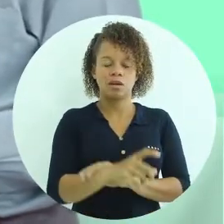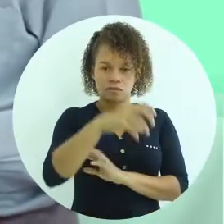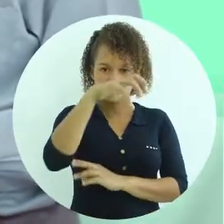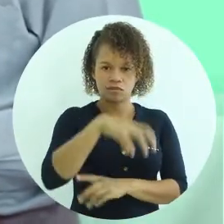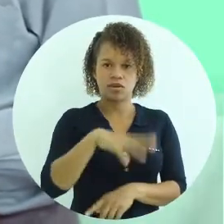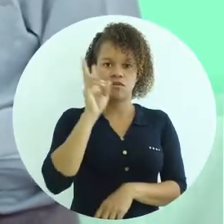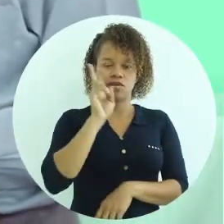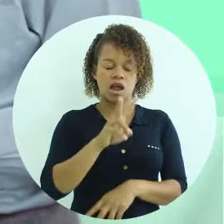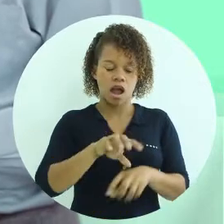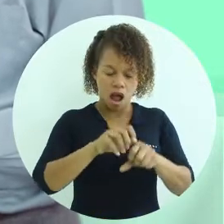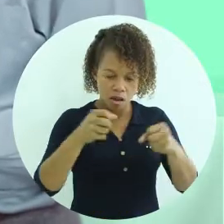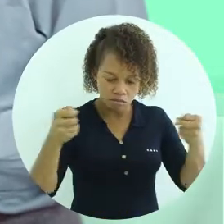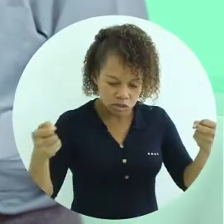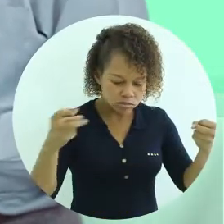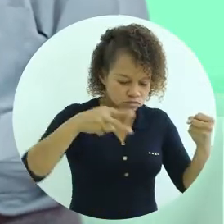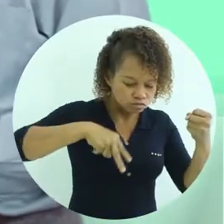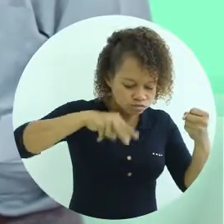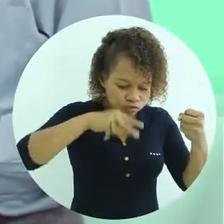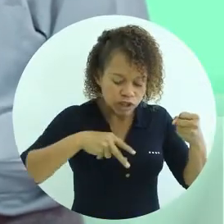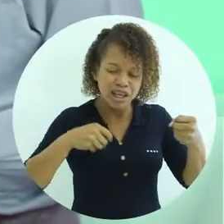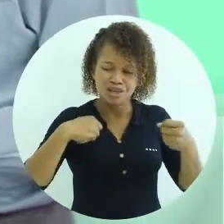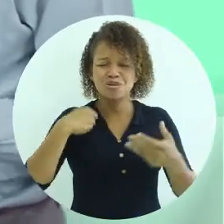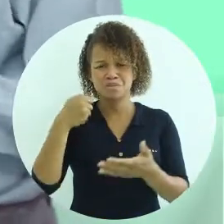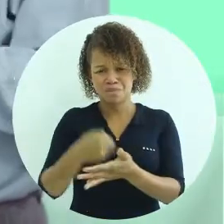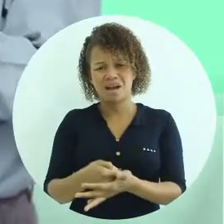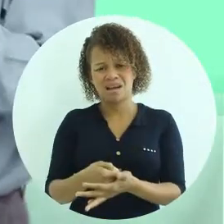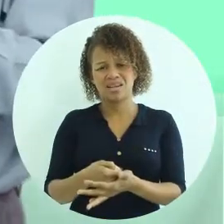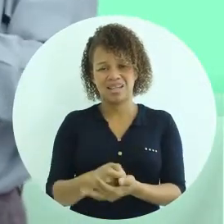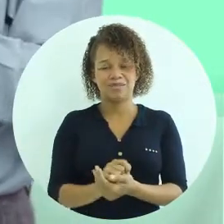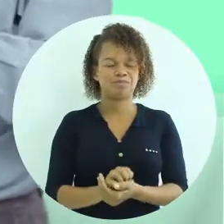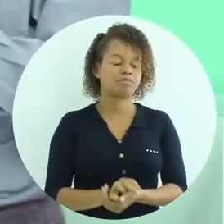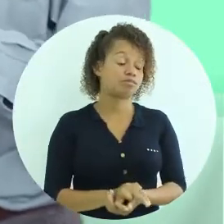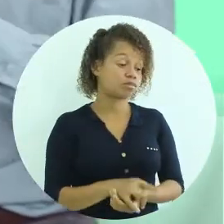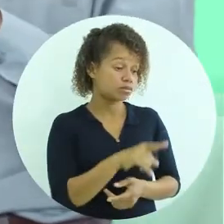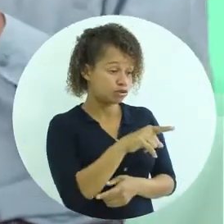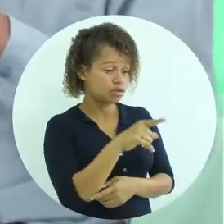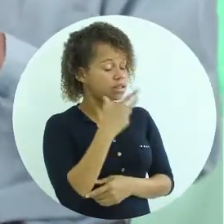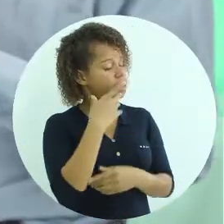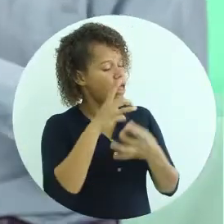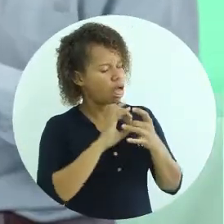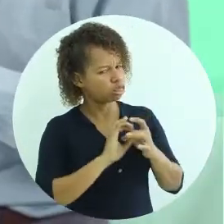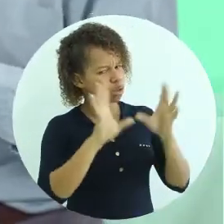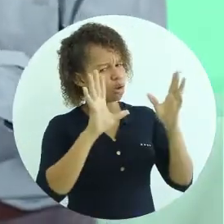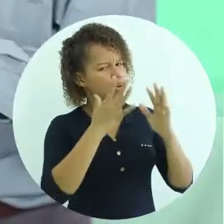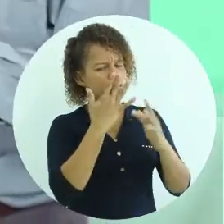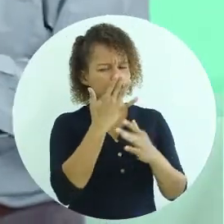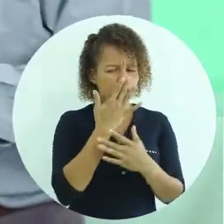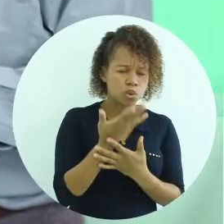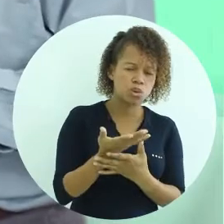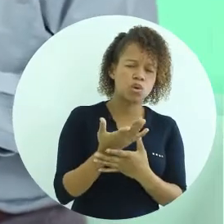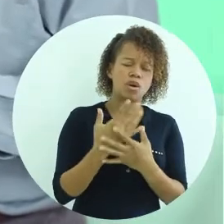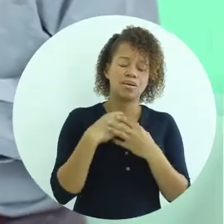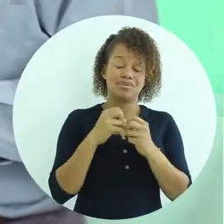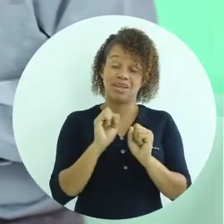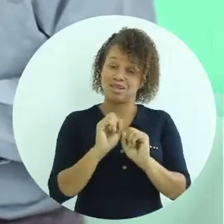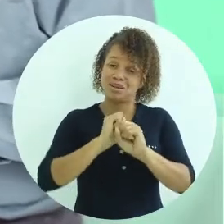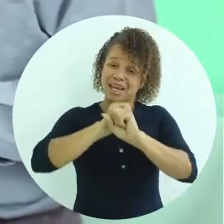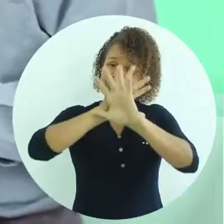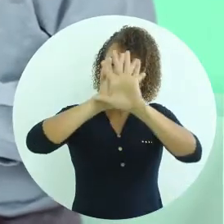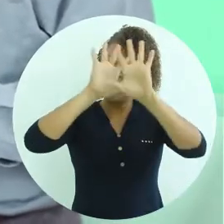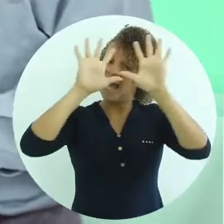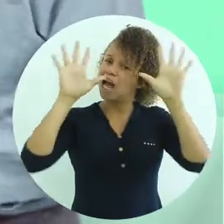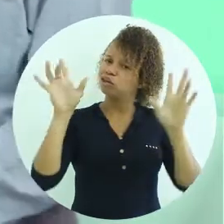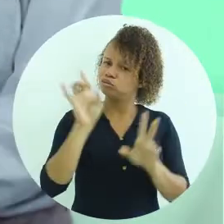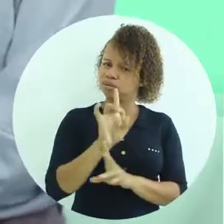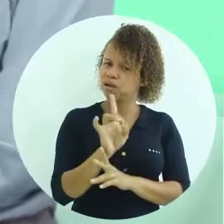o container, abrir o container, tudo isso tem custos. Isso é aleatório para dar essas cores? Ou... Isso não é claro, né? Isso não é muito